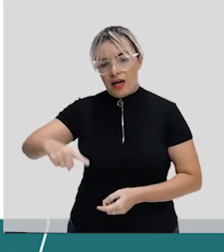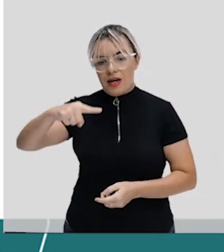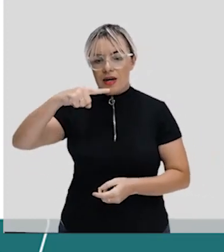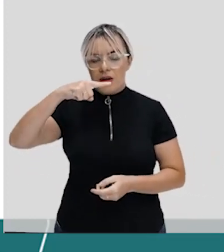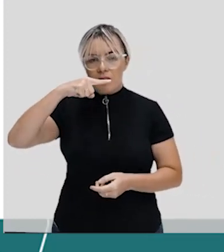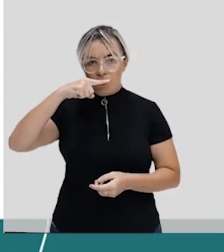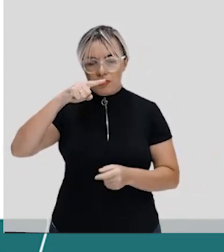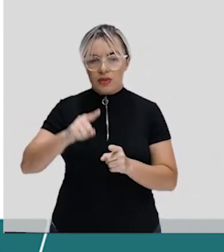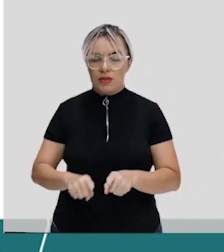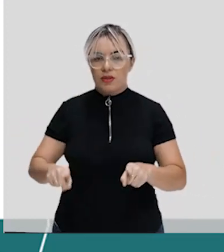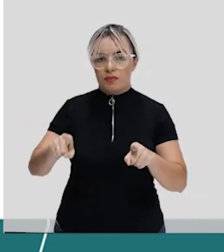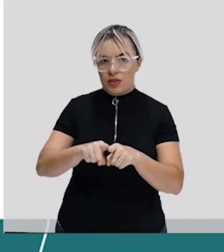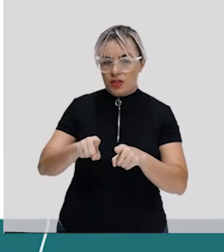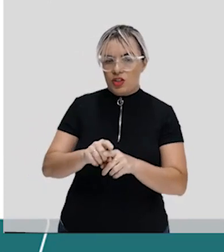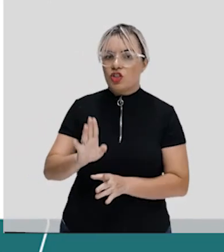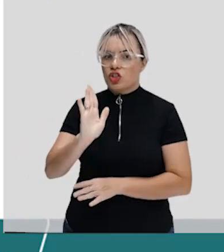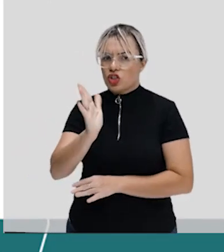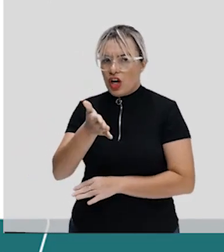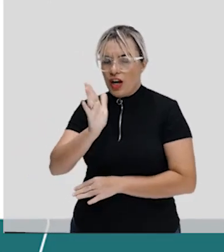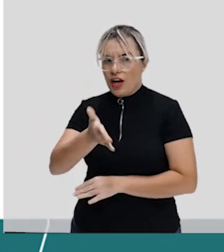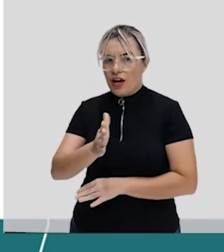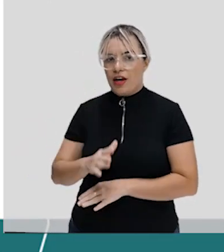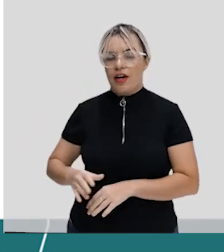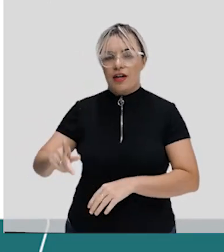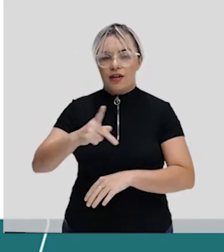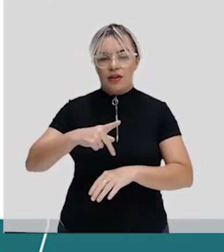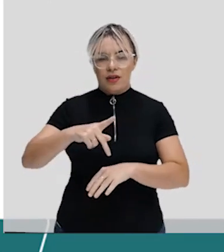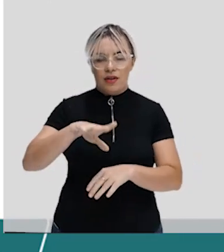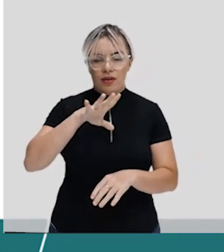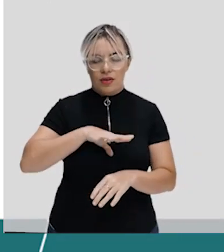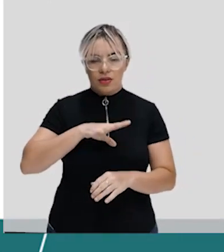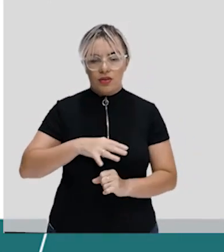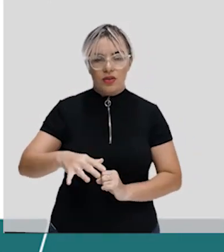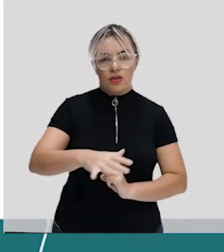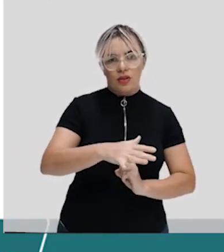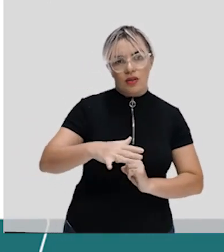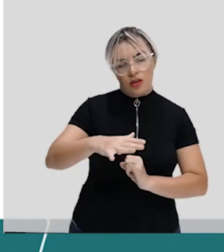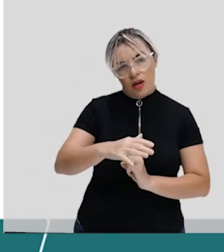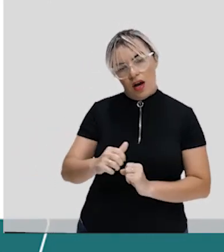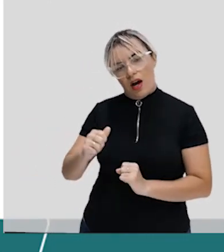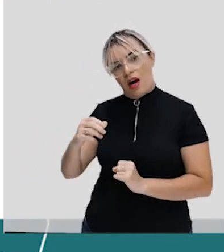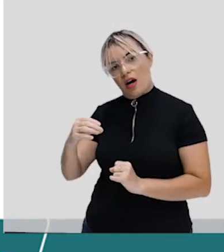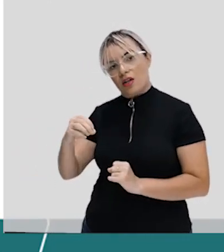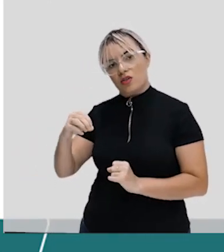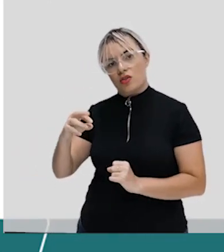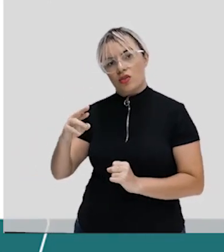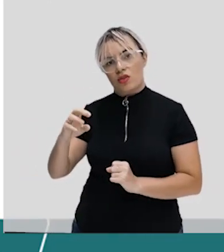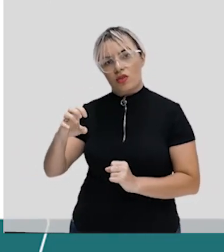portugueses em algumas ilhas do litoral africano, como a ilha, por exemplo, de Açores, Madeira.